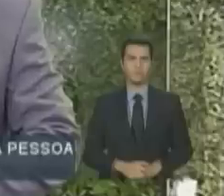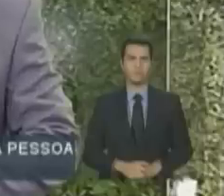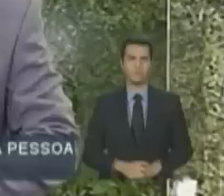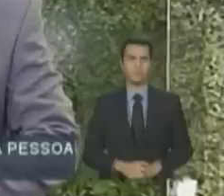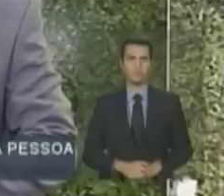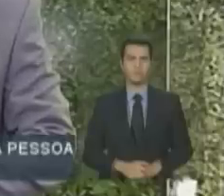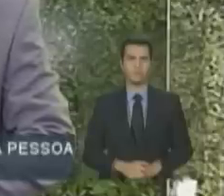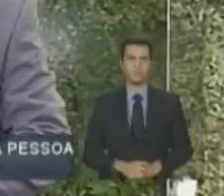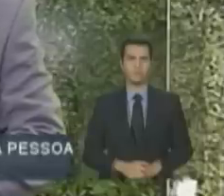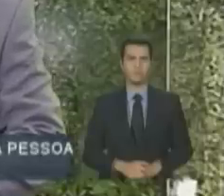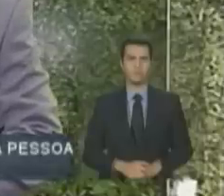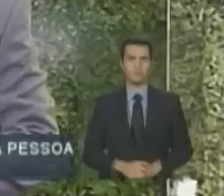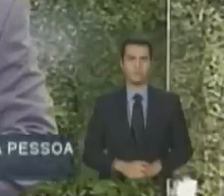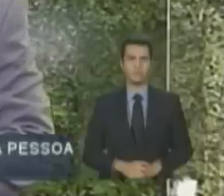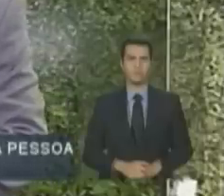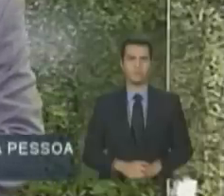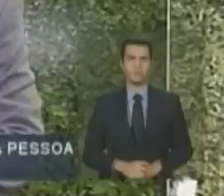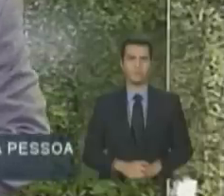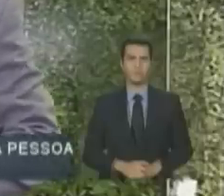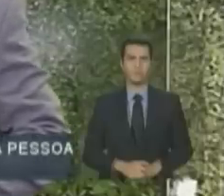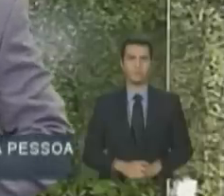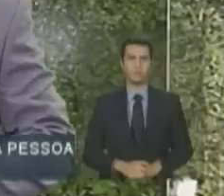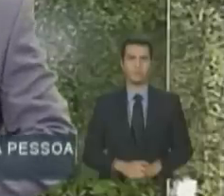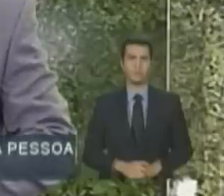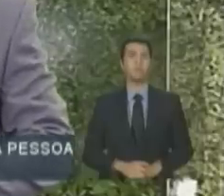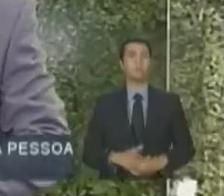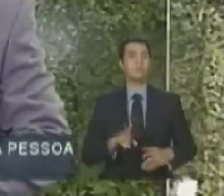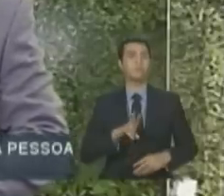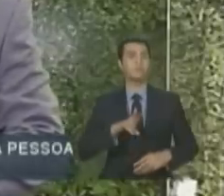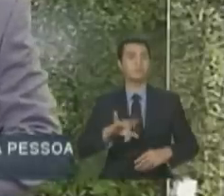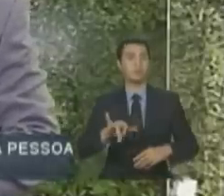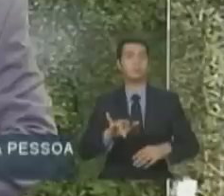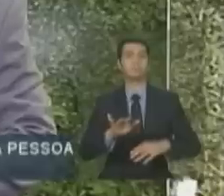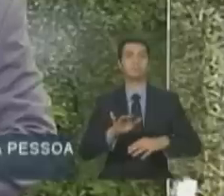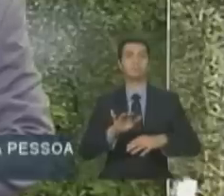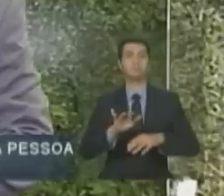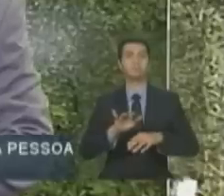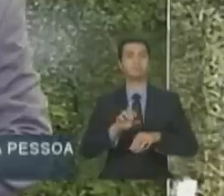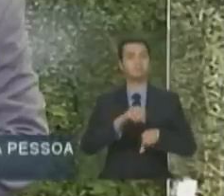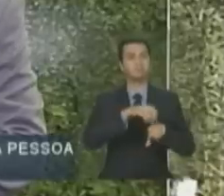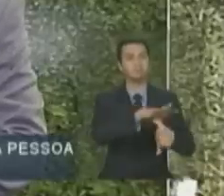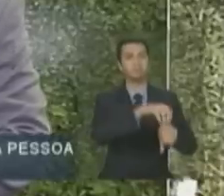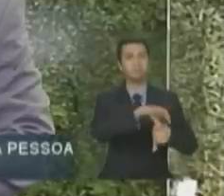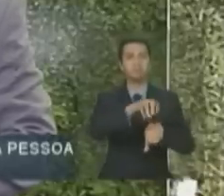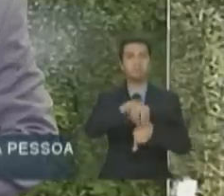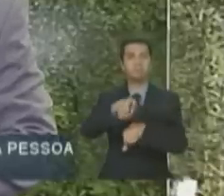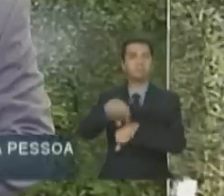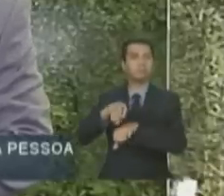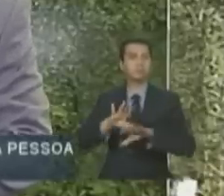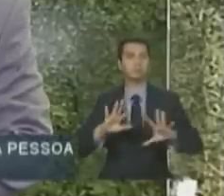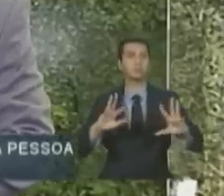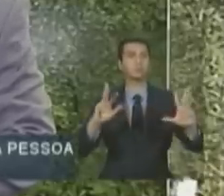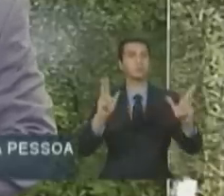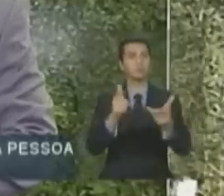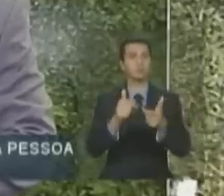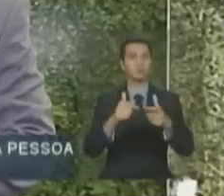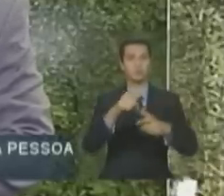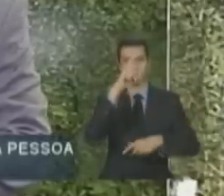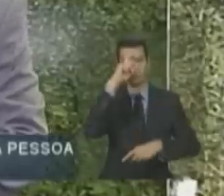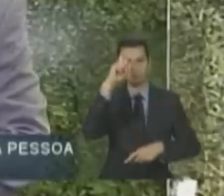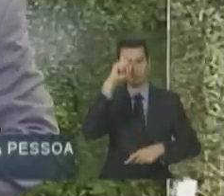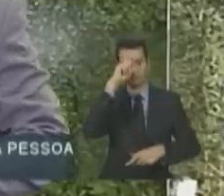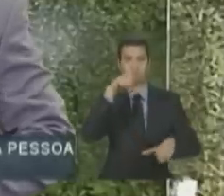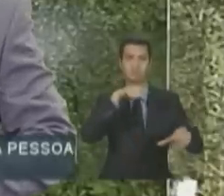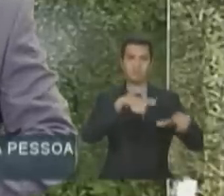rede, né, da rede de serviços em habilitação e reabilitação, né, em parceria,